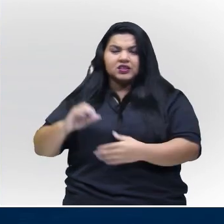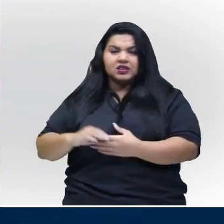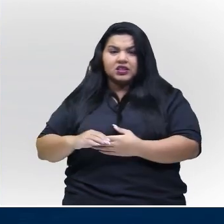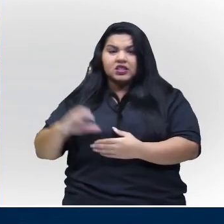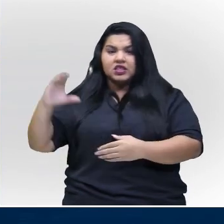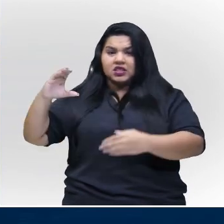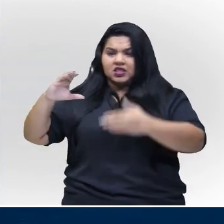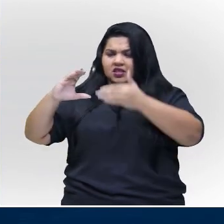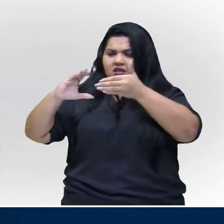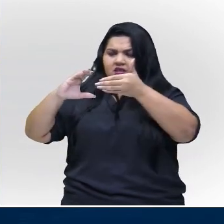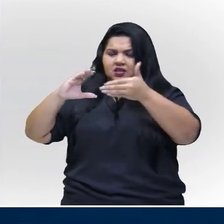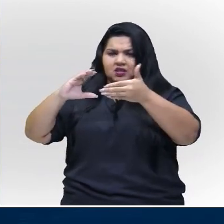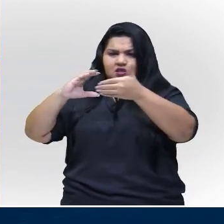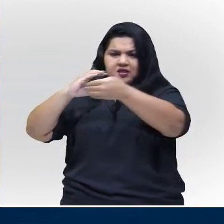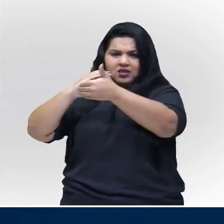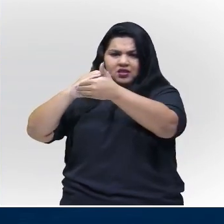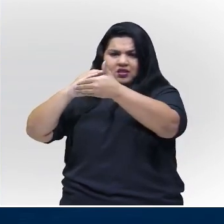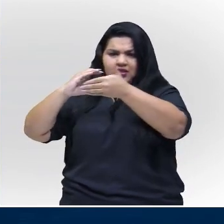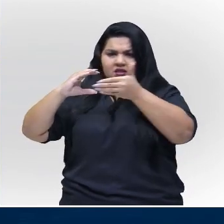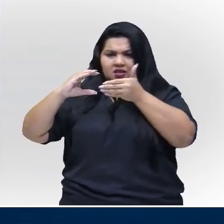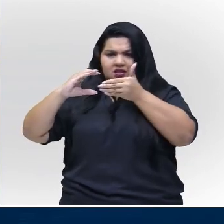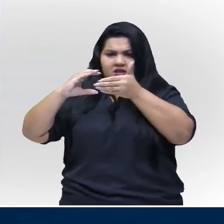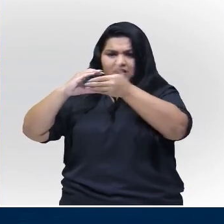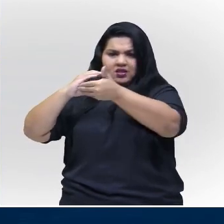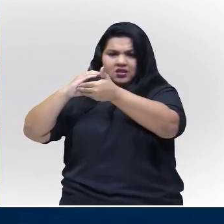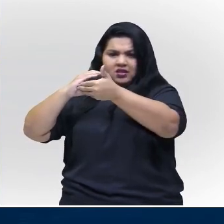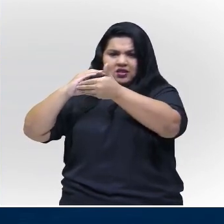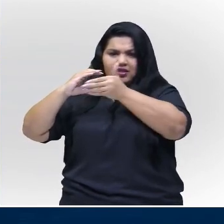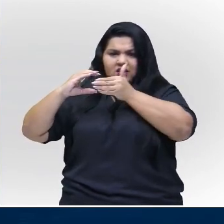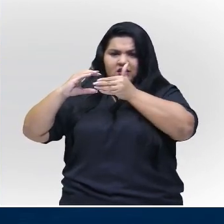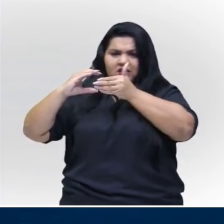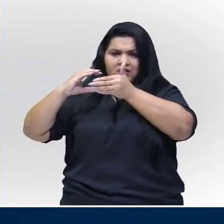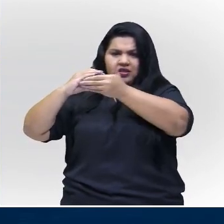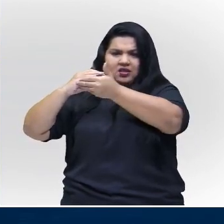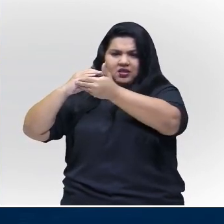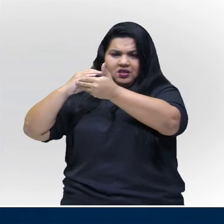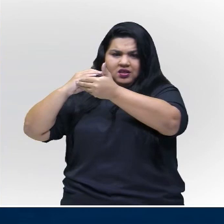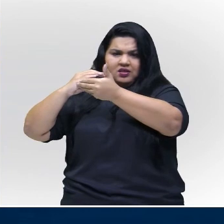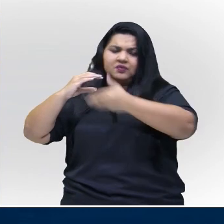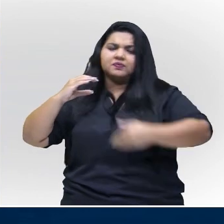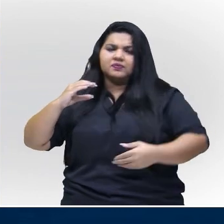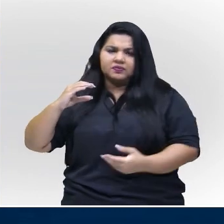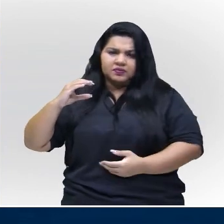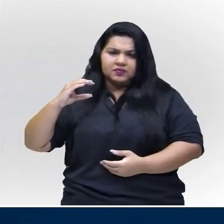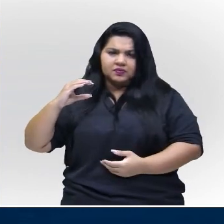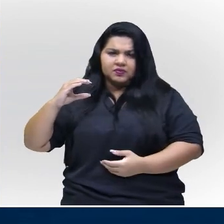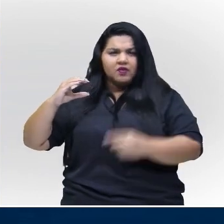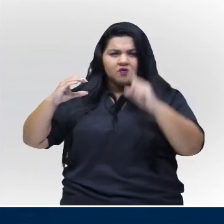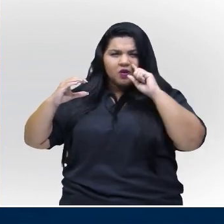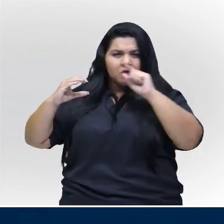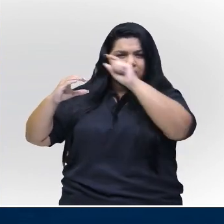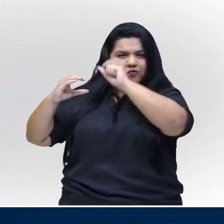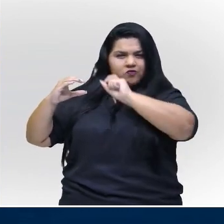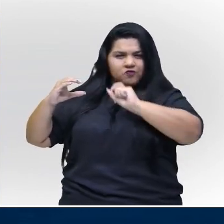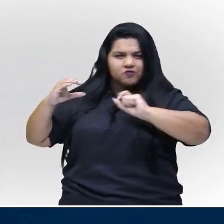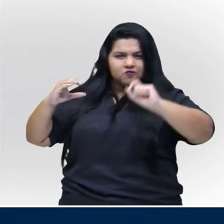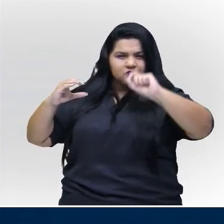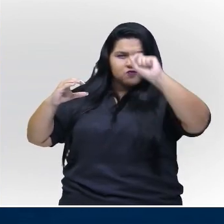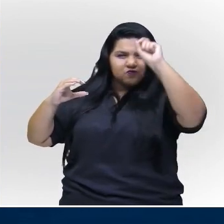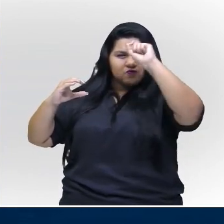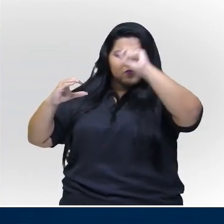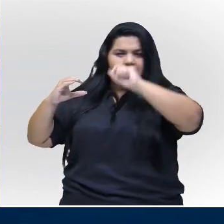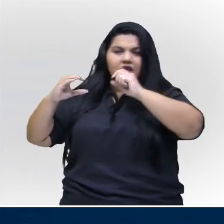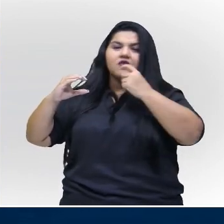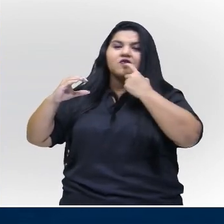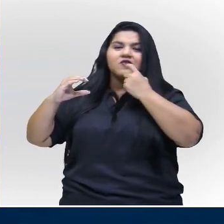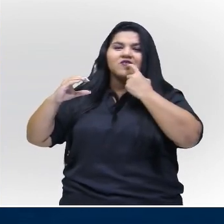parede vegetal, né, ou também chamada parede celular, que está aqui envolvendo toda a célula, né? Essa parte que a gente está observando